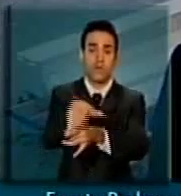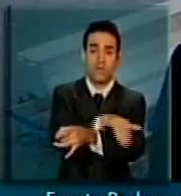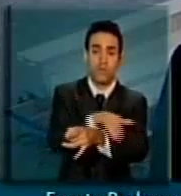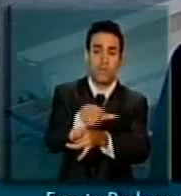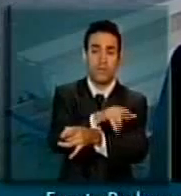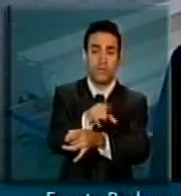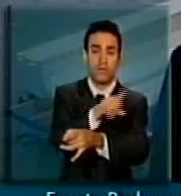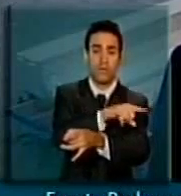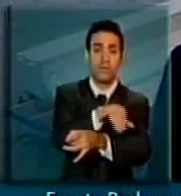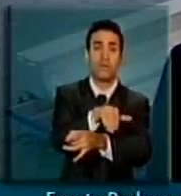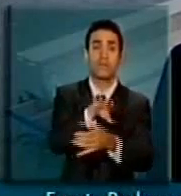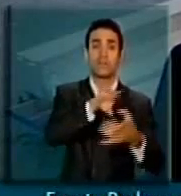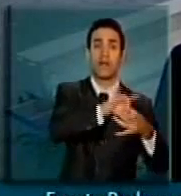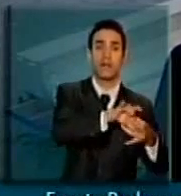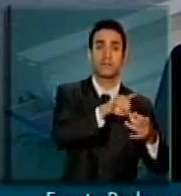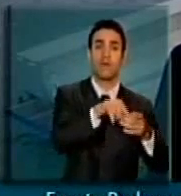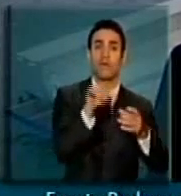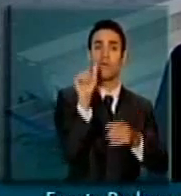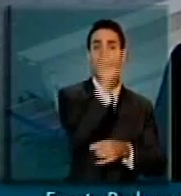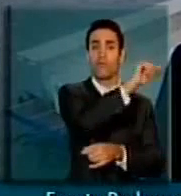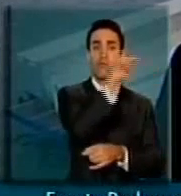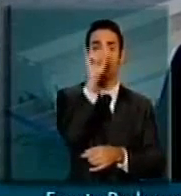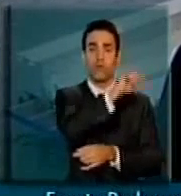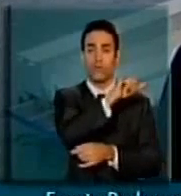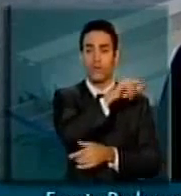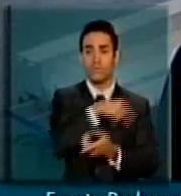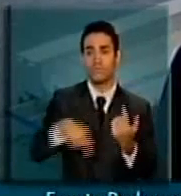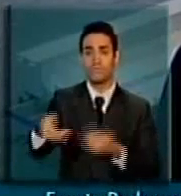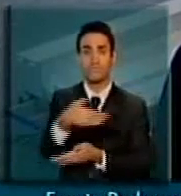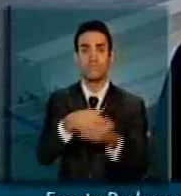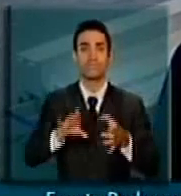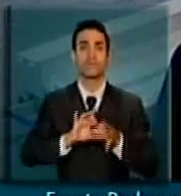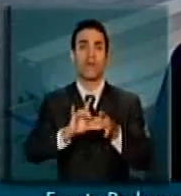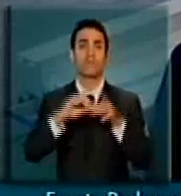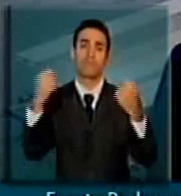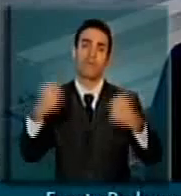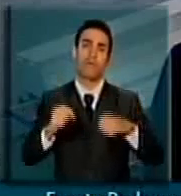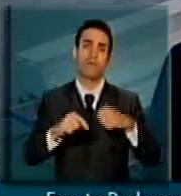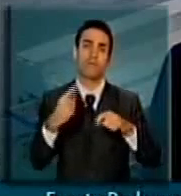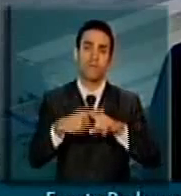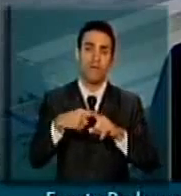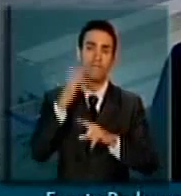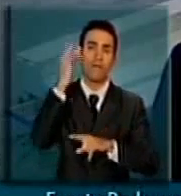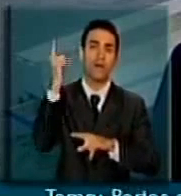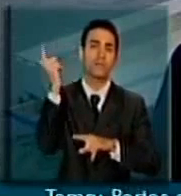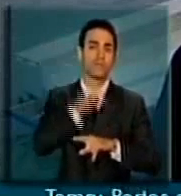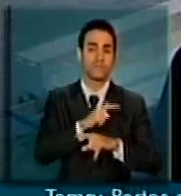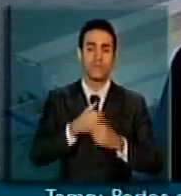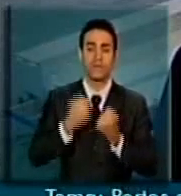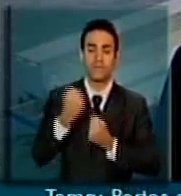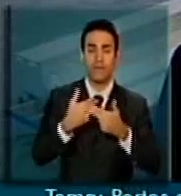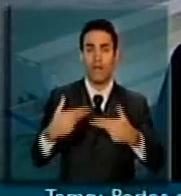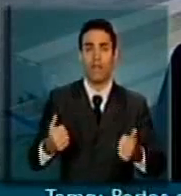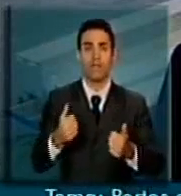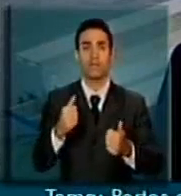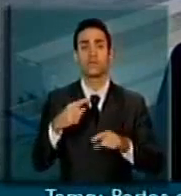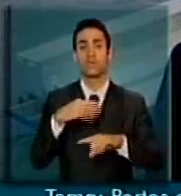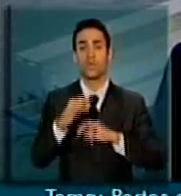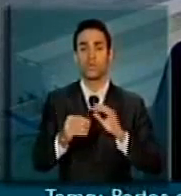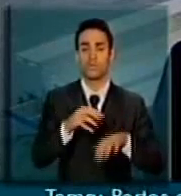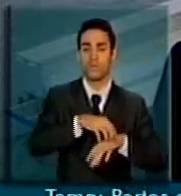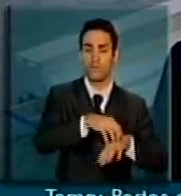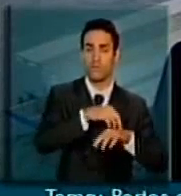a rodoviária, cada qual potencializando sua vocação. Na parte que nos cabe, trabalharemos no Congresso